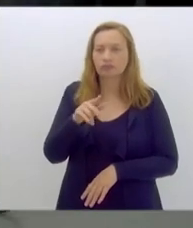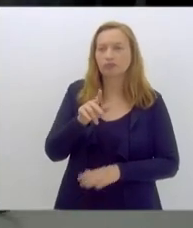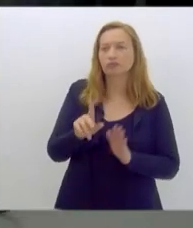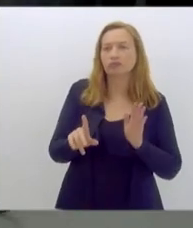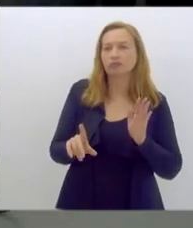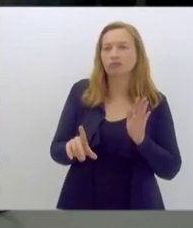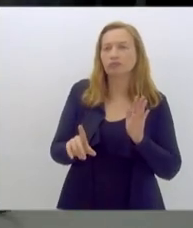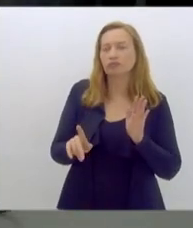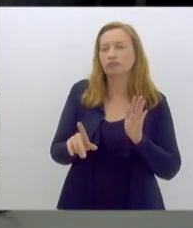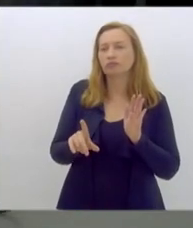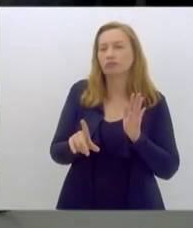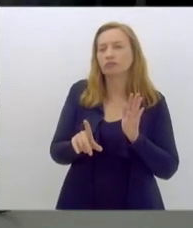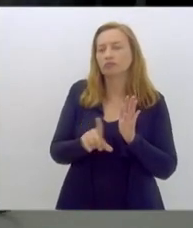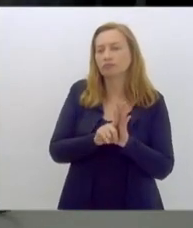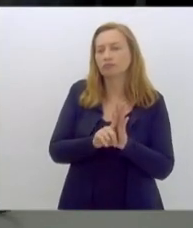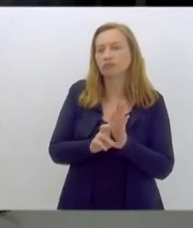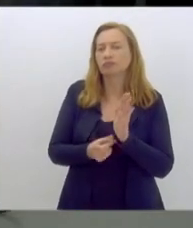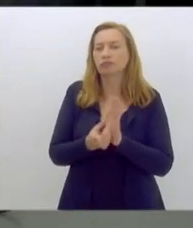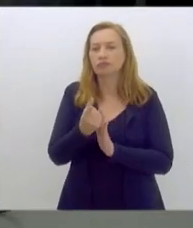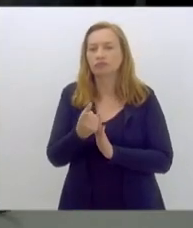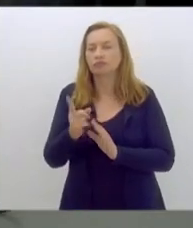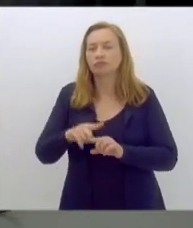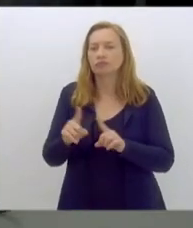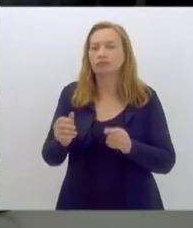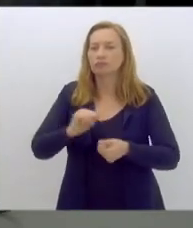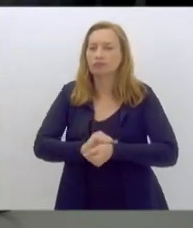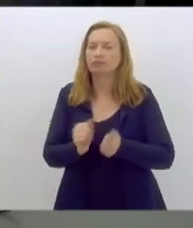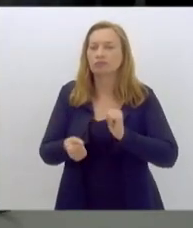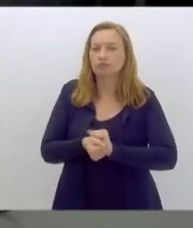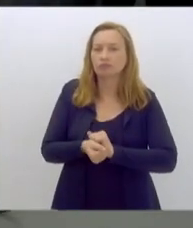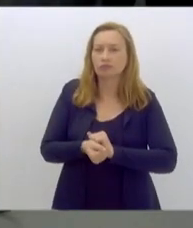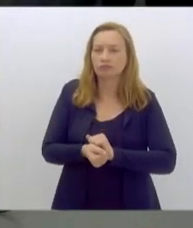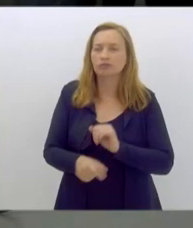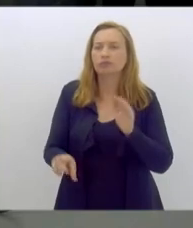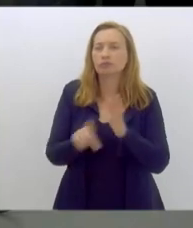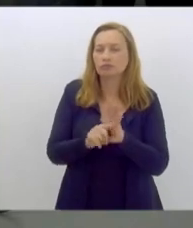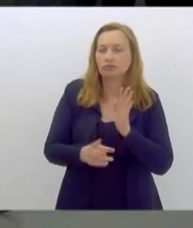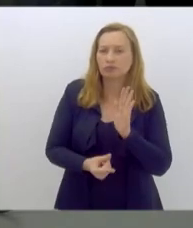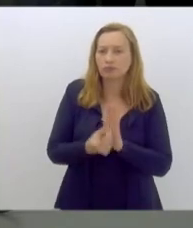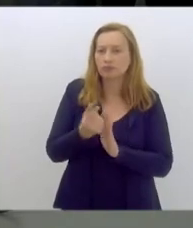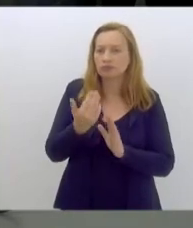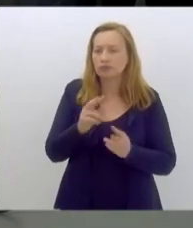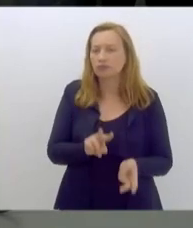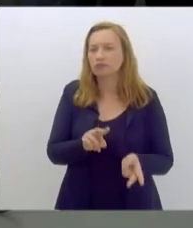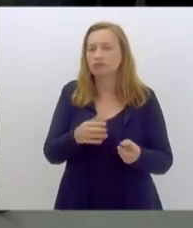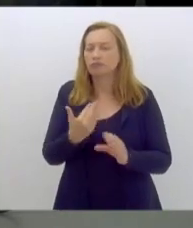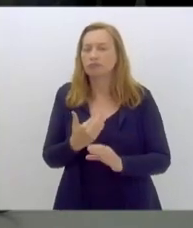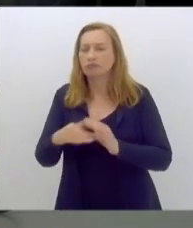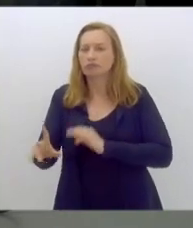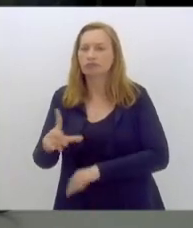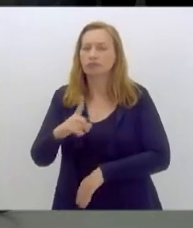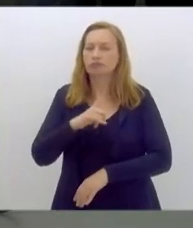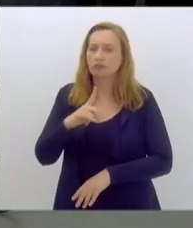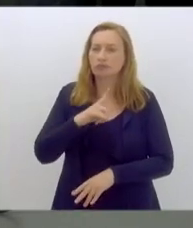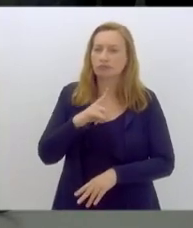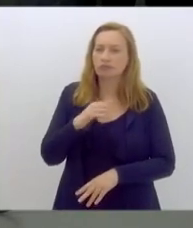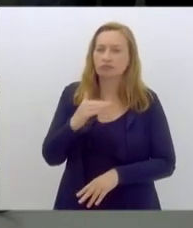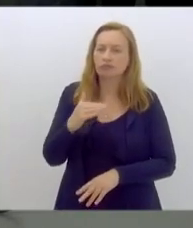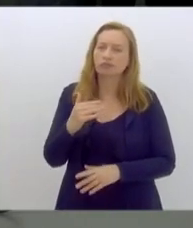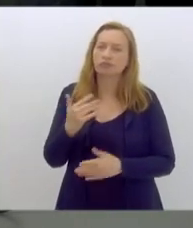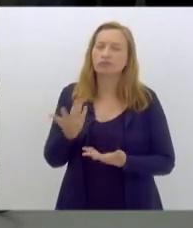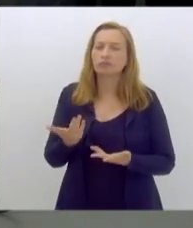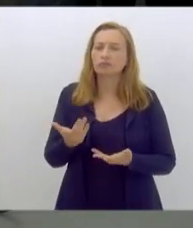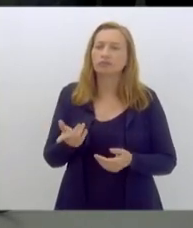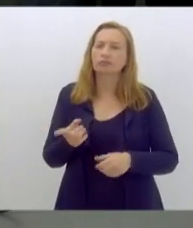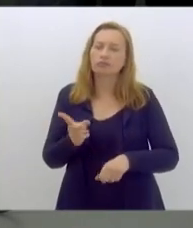só que o isso foi adequado na lua porque pela lua também quando foi enviado tinha ainda uma defasagem de tempo